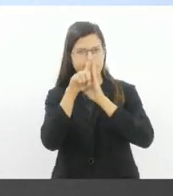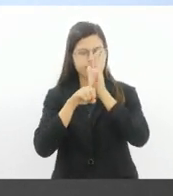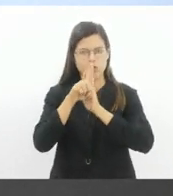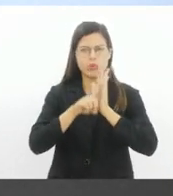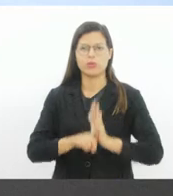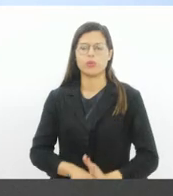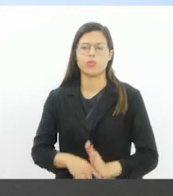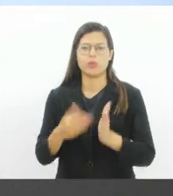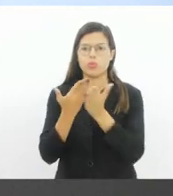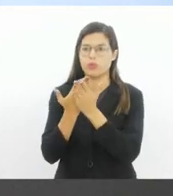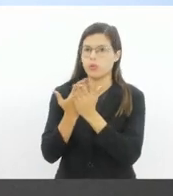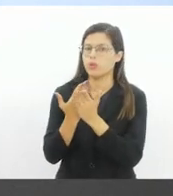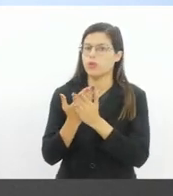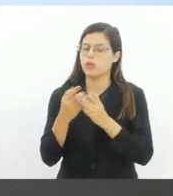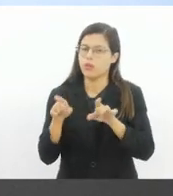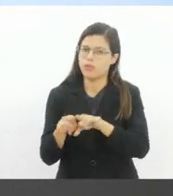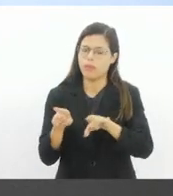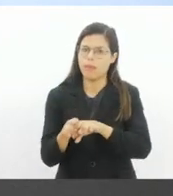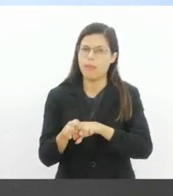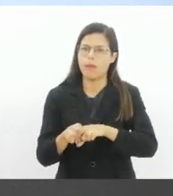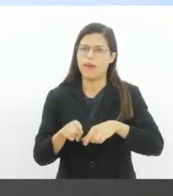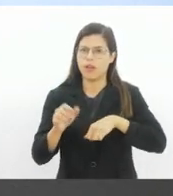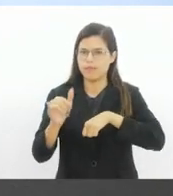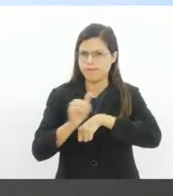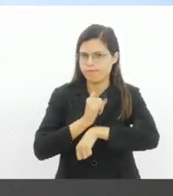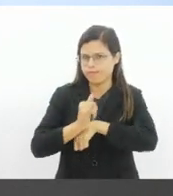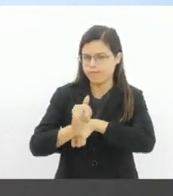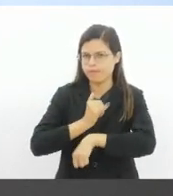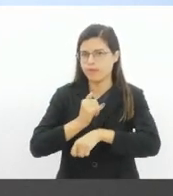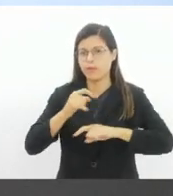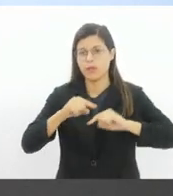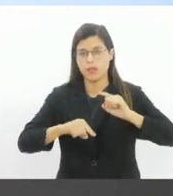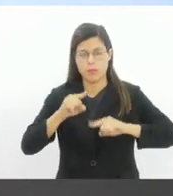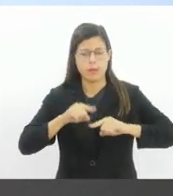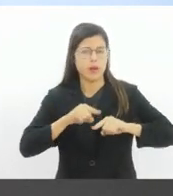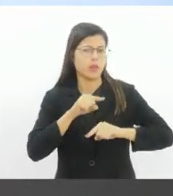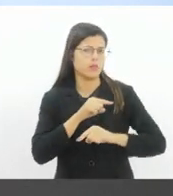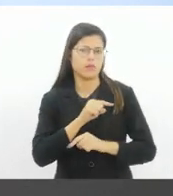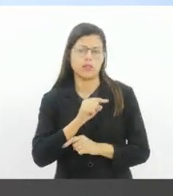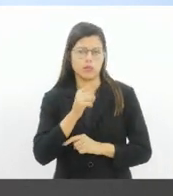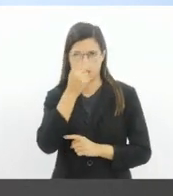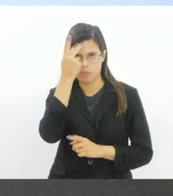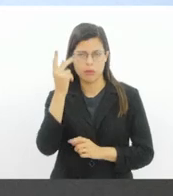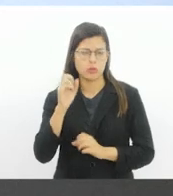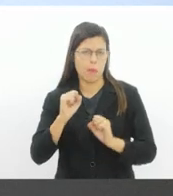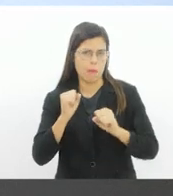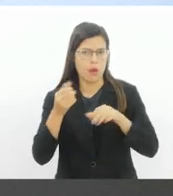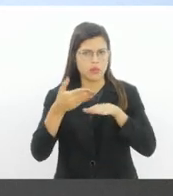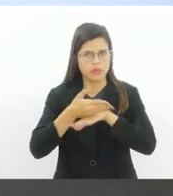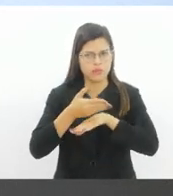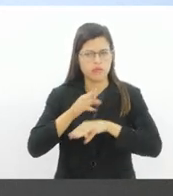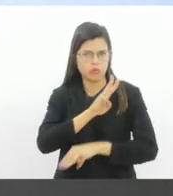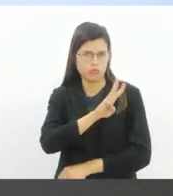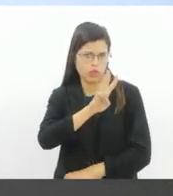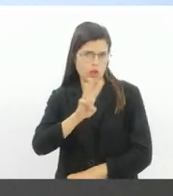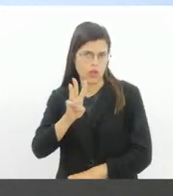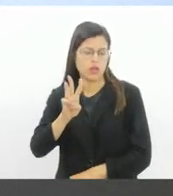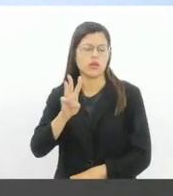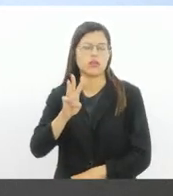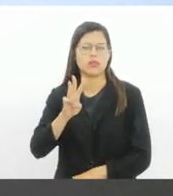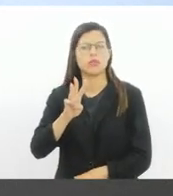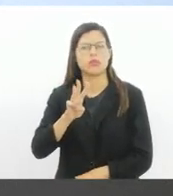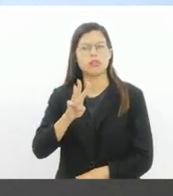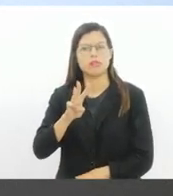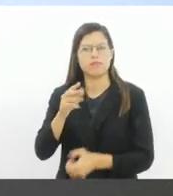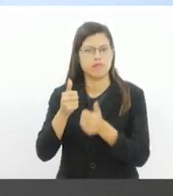de ferramentas que qualquer um de nós, de vocês, podem ter acesso através do nosso site. Então, a gente consegue